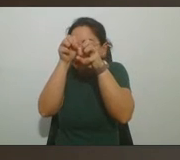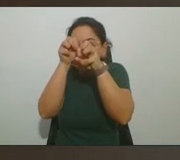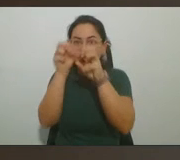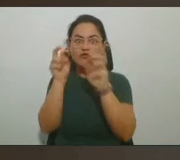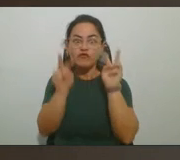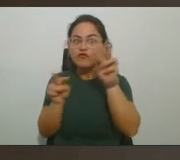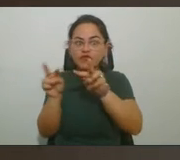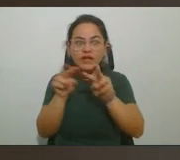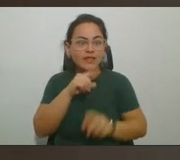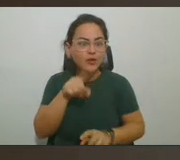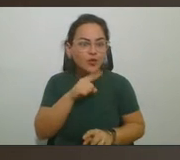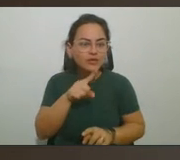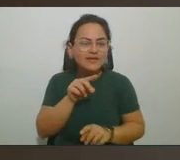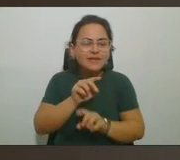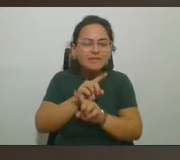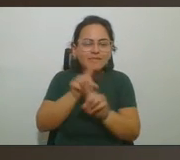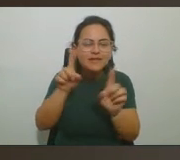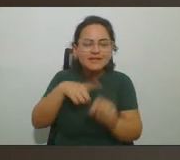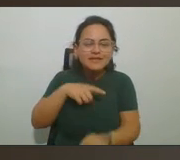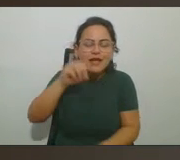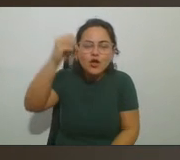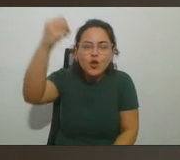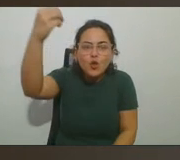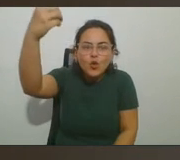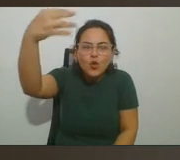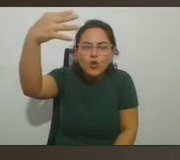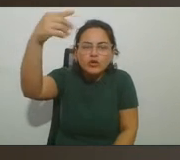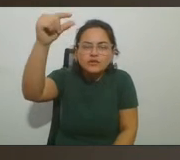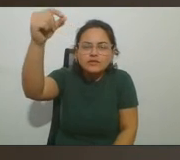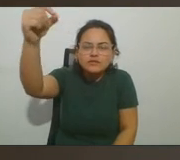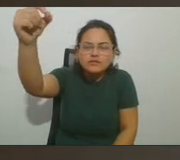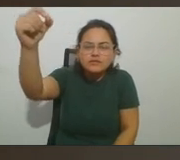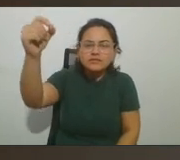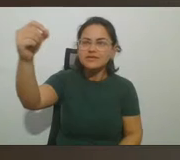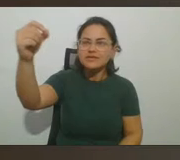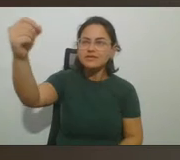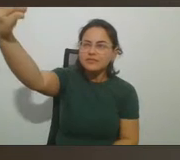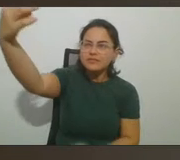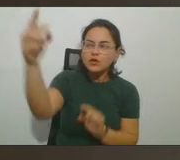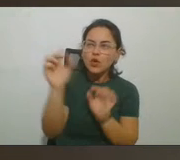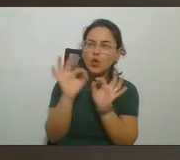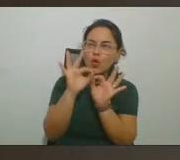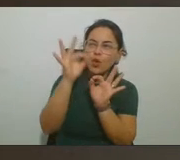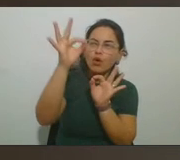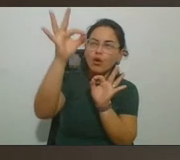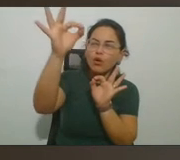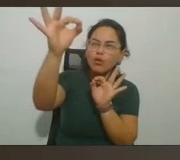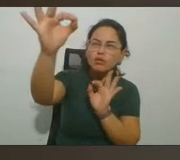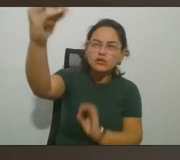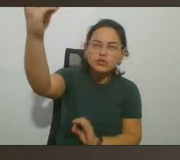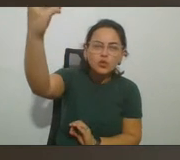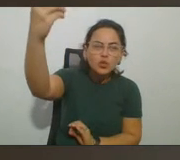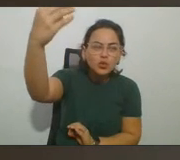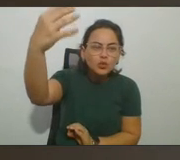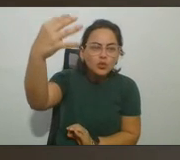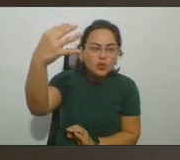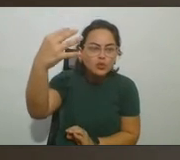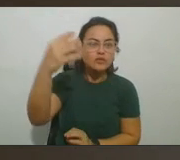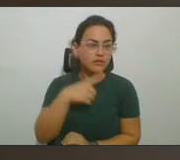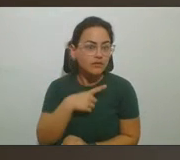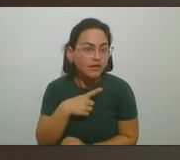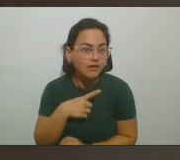escuro uma luz que, dirigida a nós, distancia-se infinitamente de nós, fecha